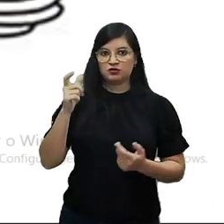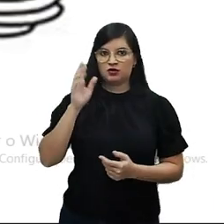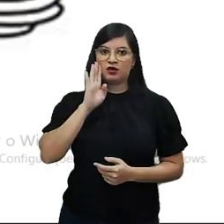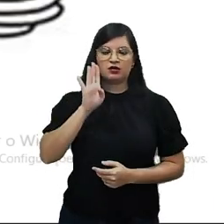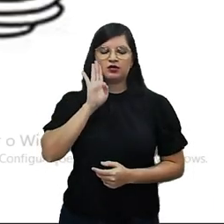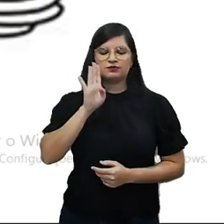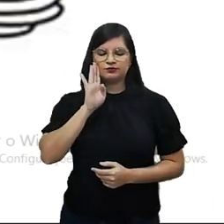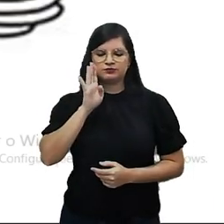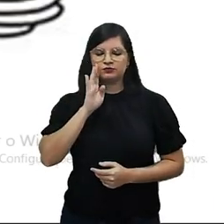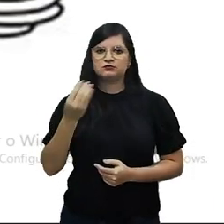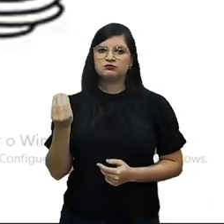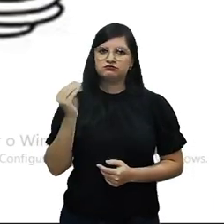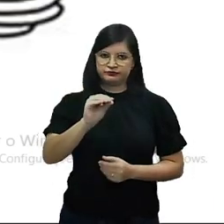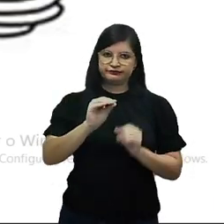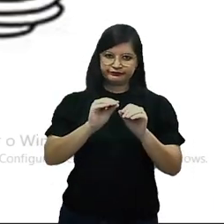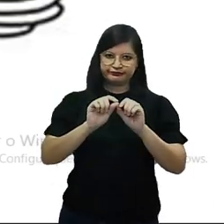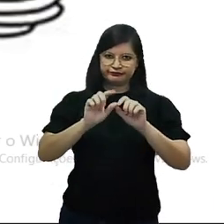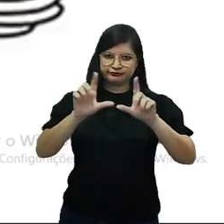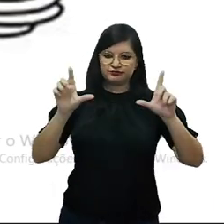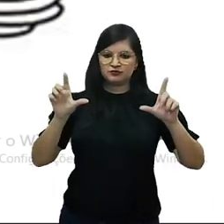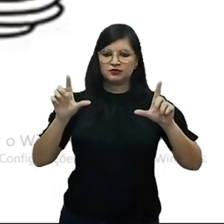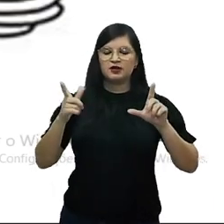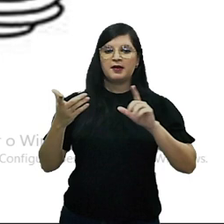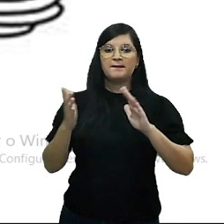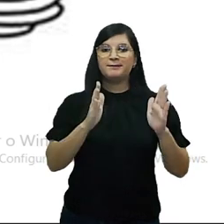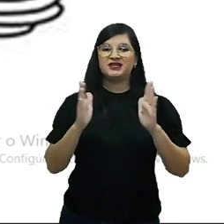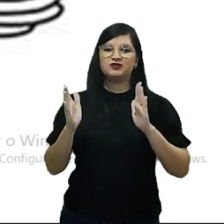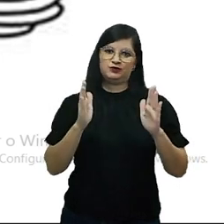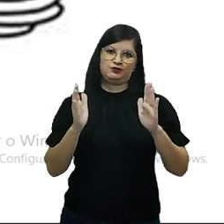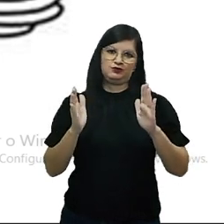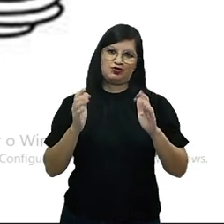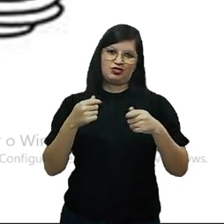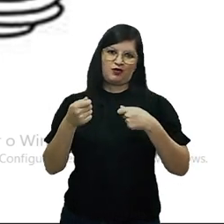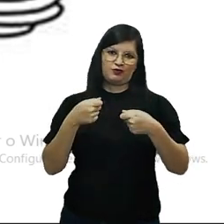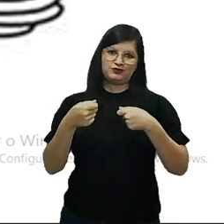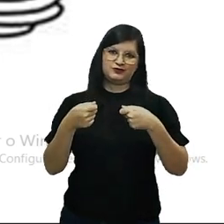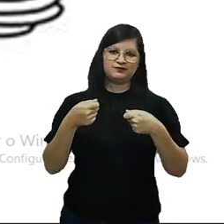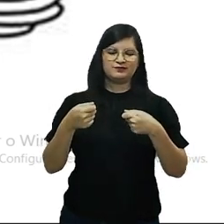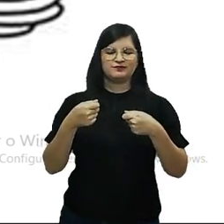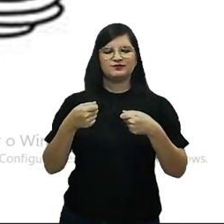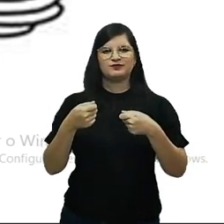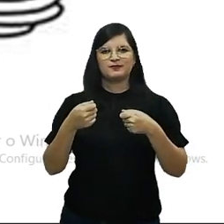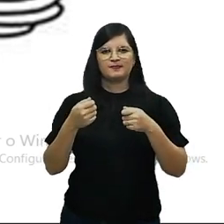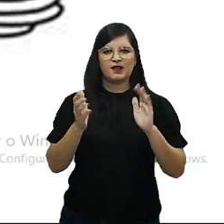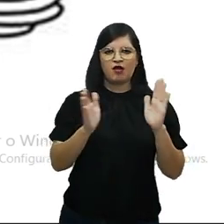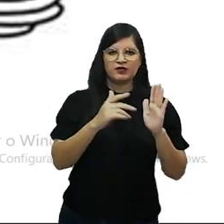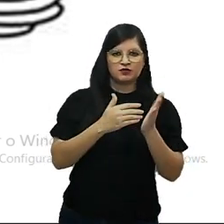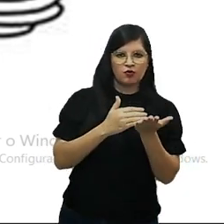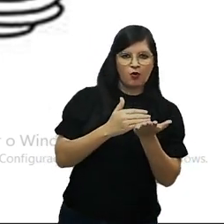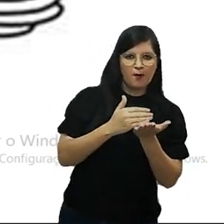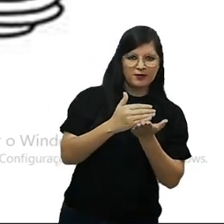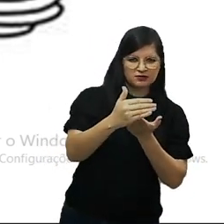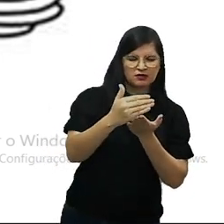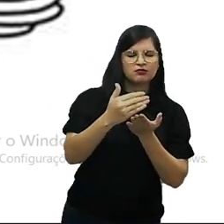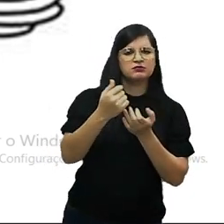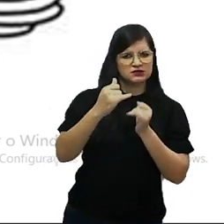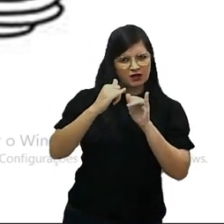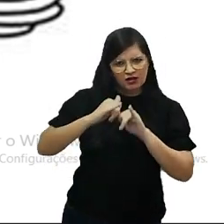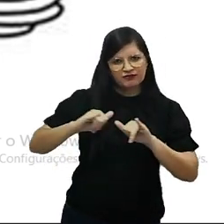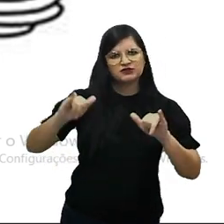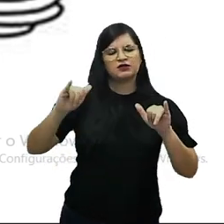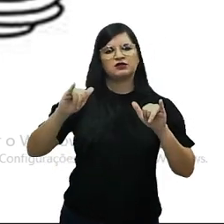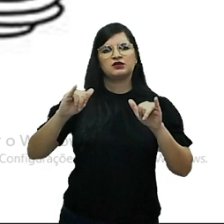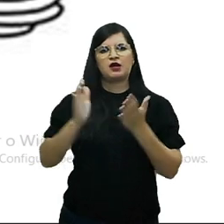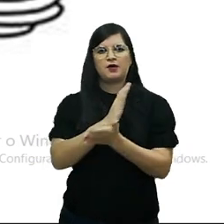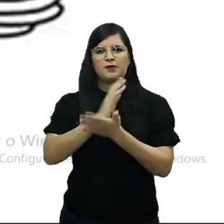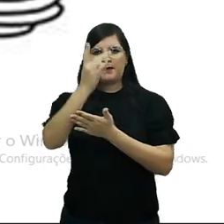legal de se colocar no pitch é a fase do negócio, certo? Então, tá na fase inicial, fala que tá na fase inicial. Tem muita